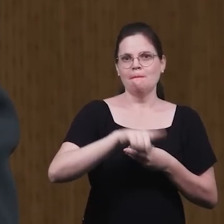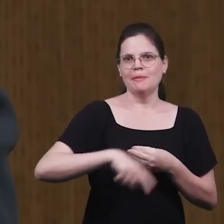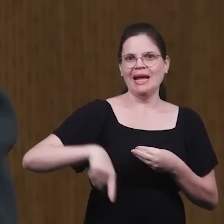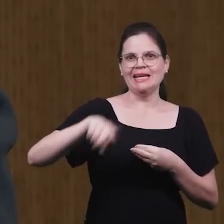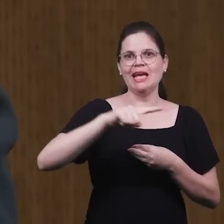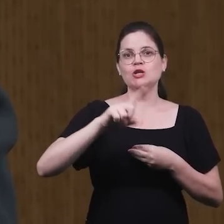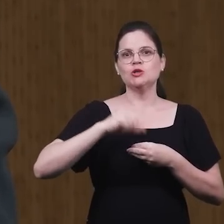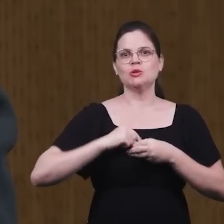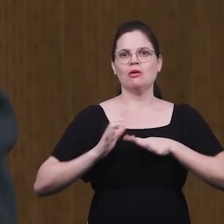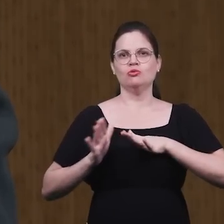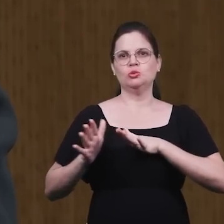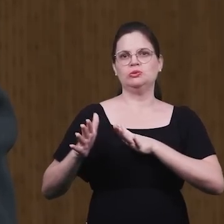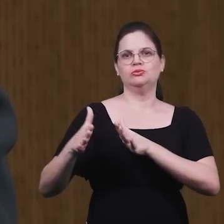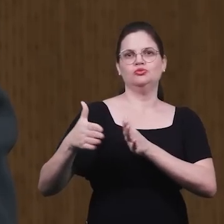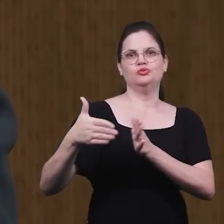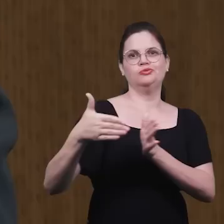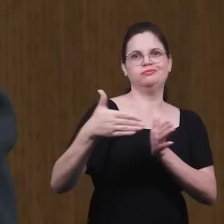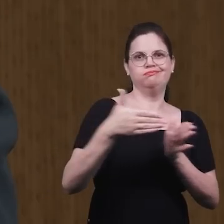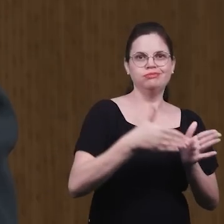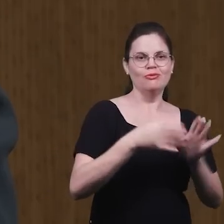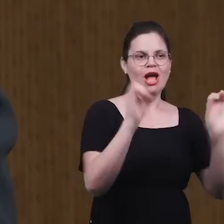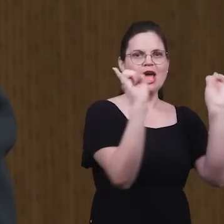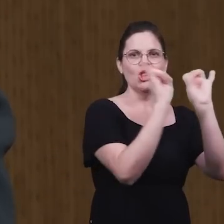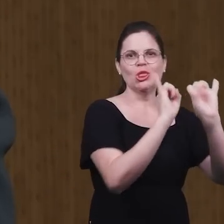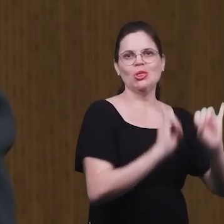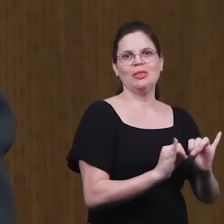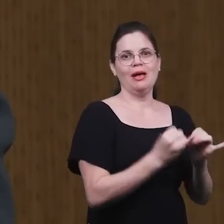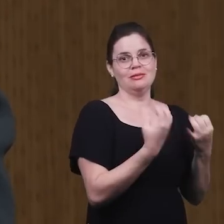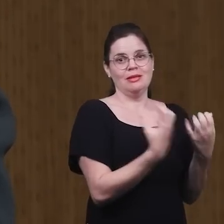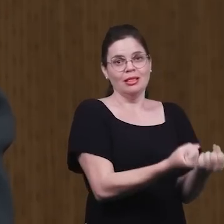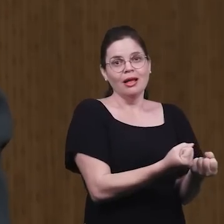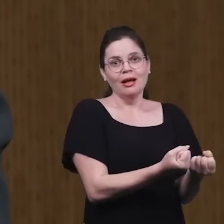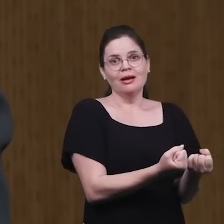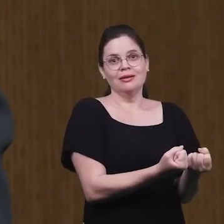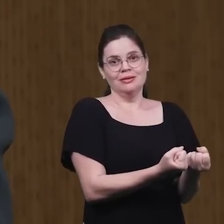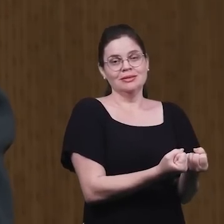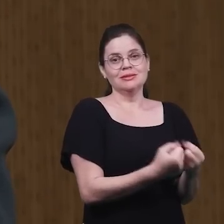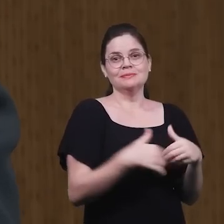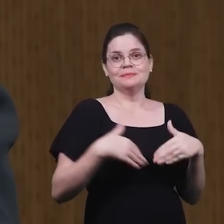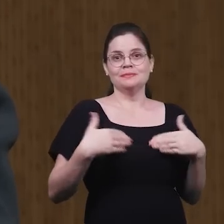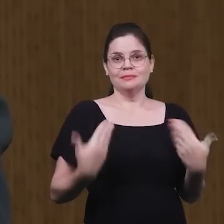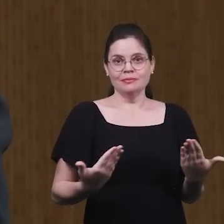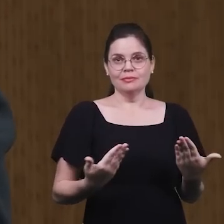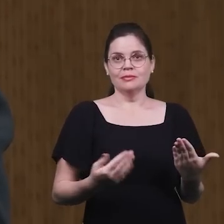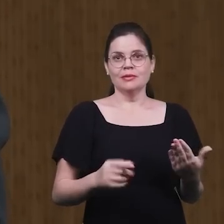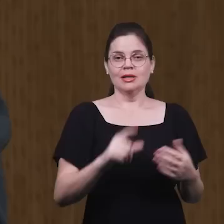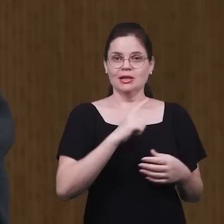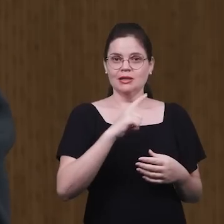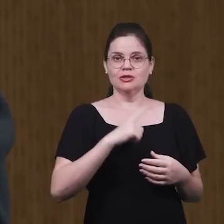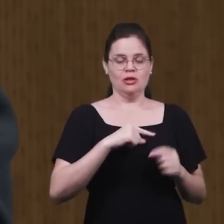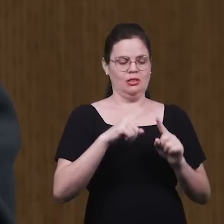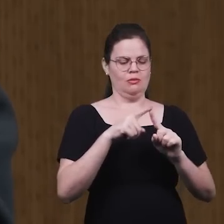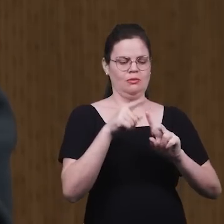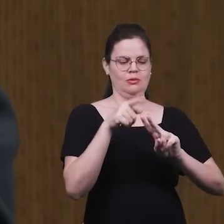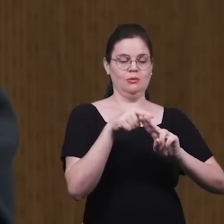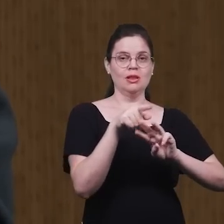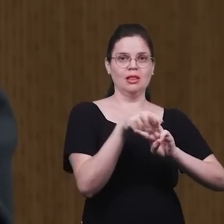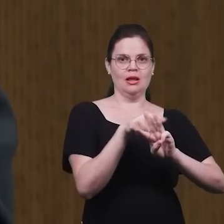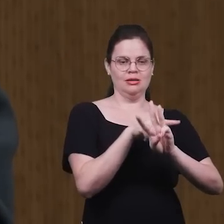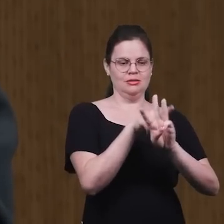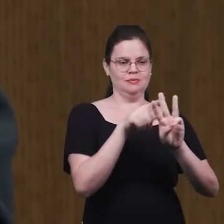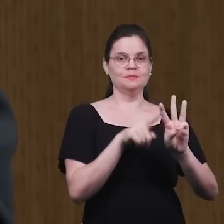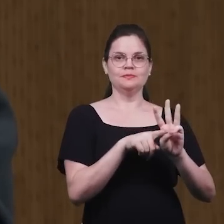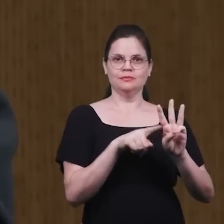servos para que eles se prostituíssem e eles comessem do sacrifício da idolatria. Então essas três situações, é